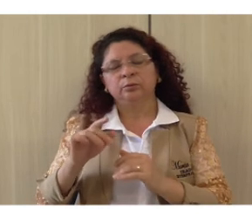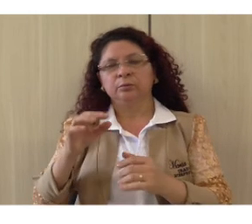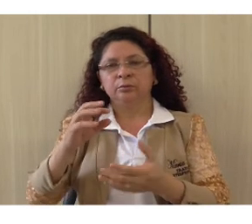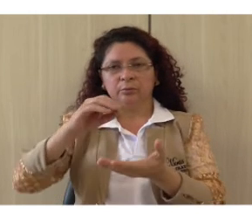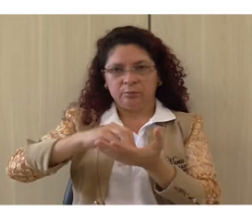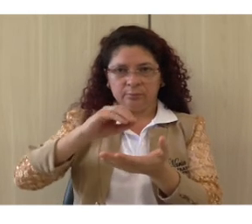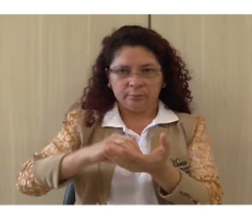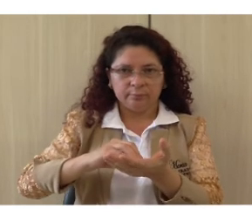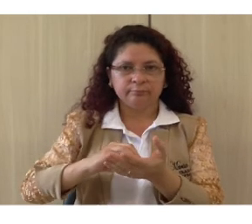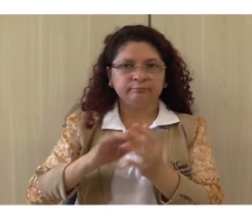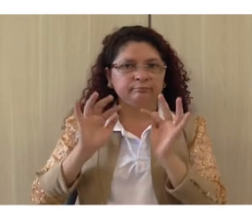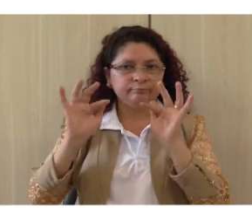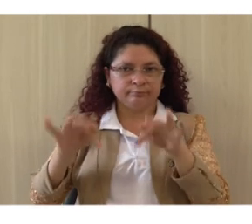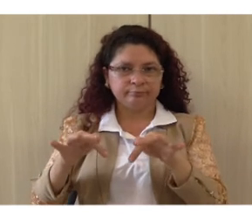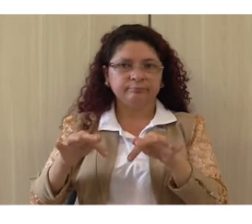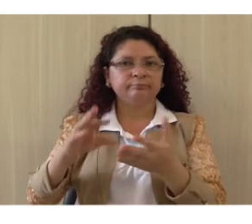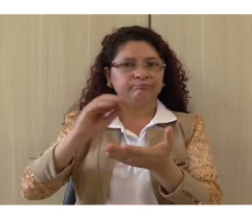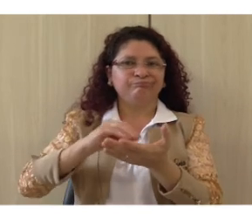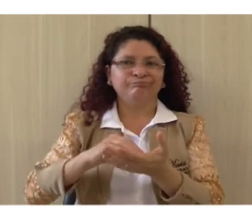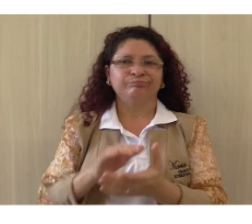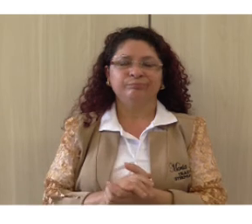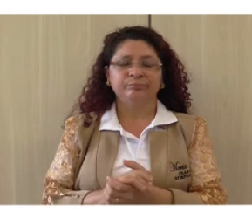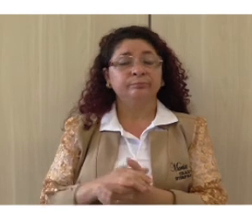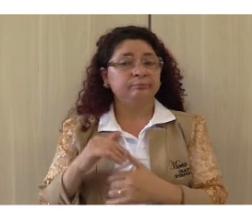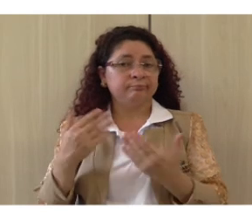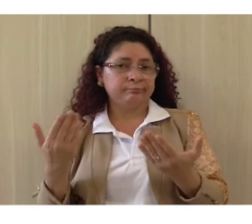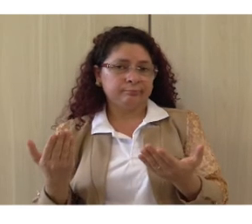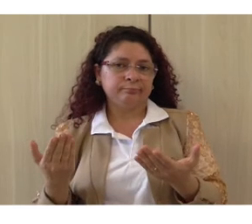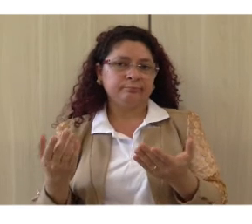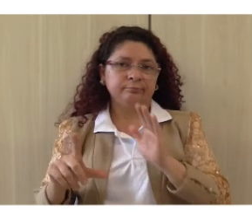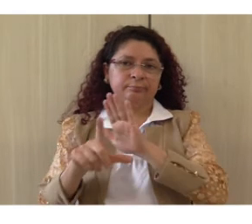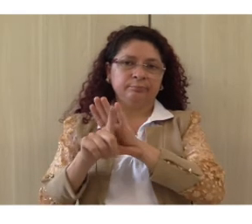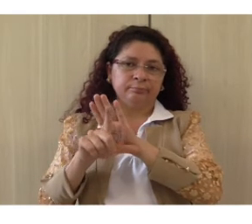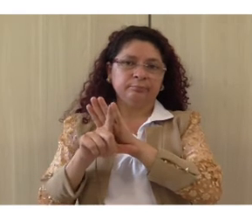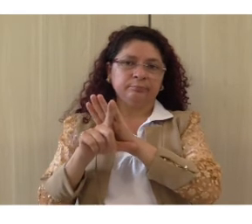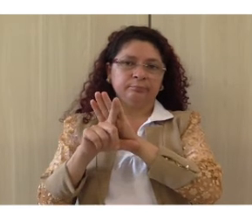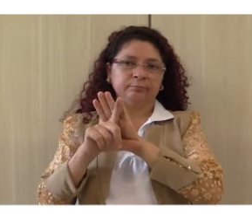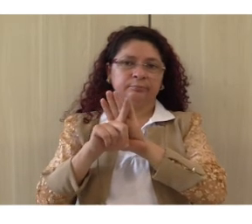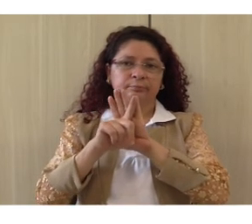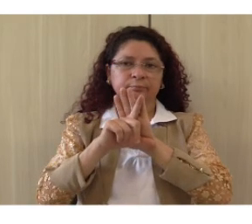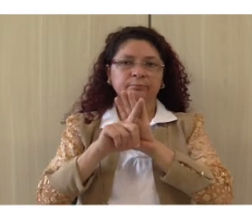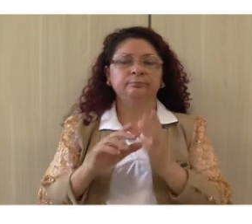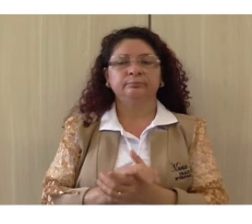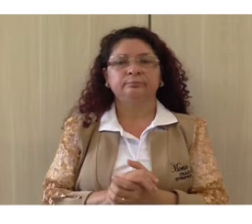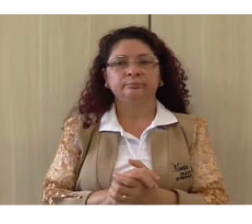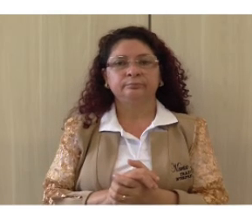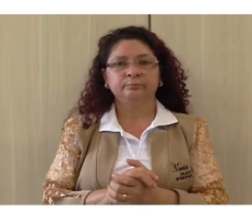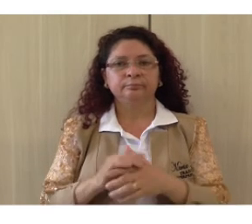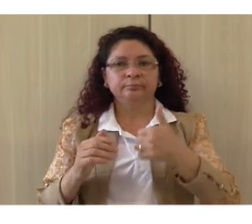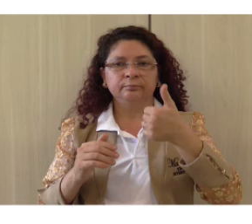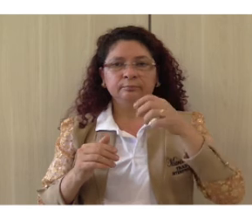cancelamento da matrícula do candidato aprovado, sem prejuízo das sanções penais previstas em lei.